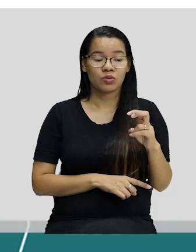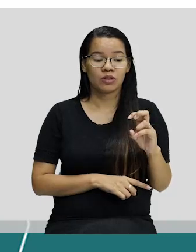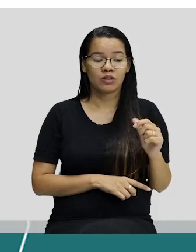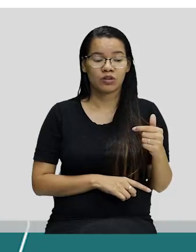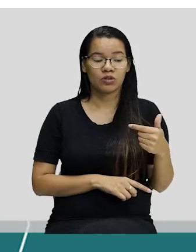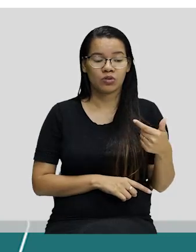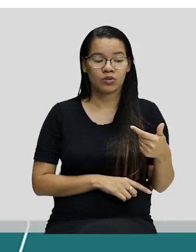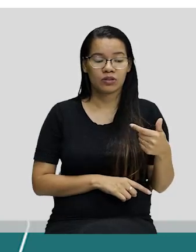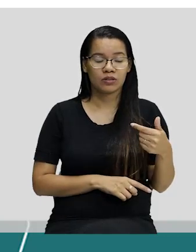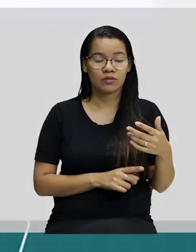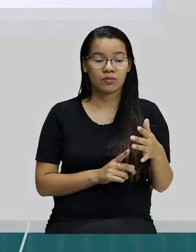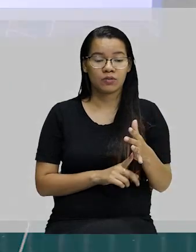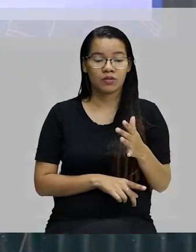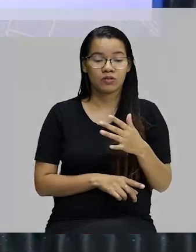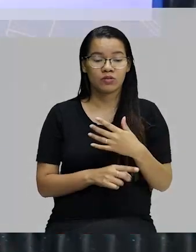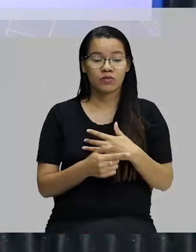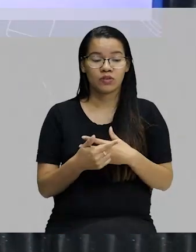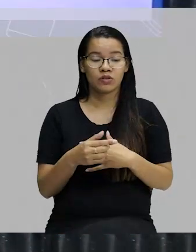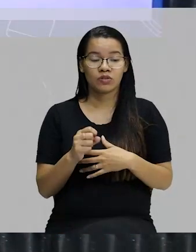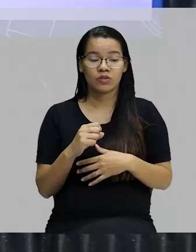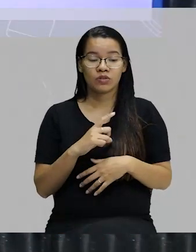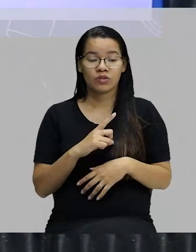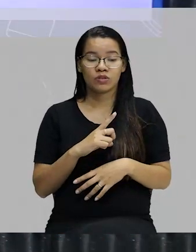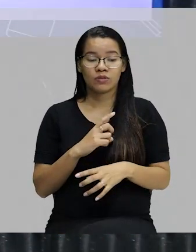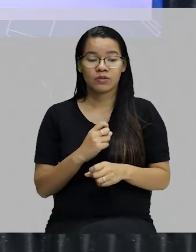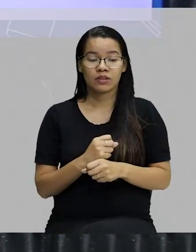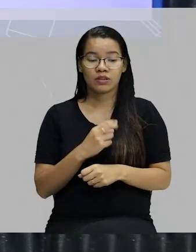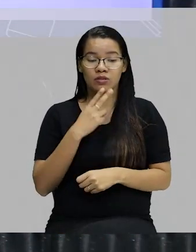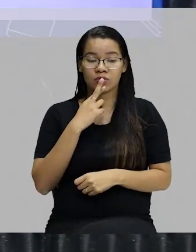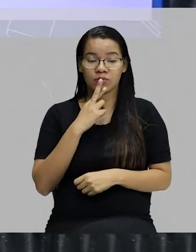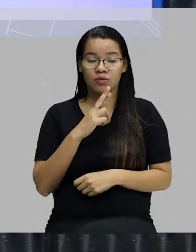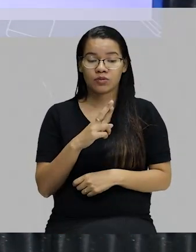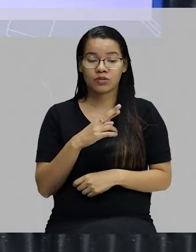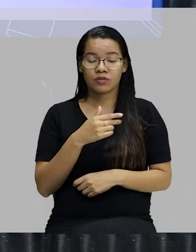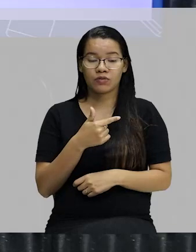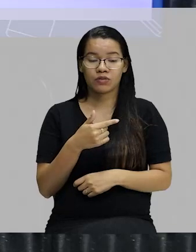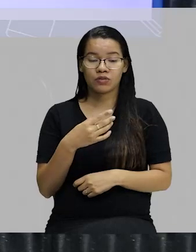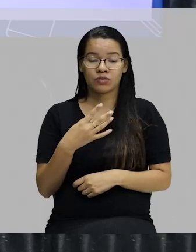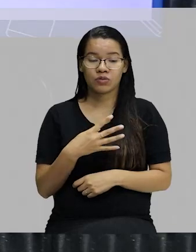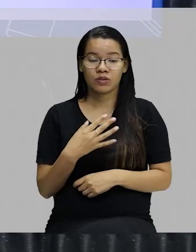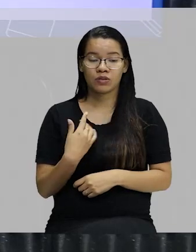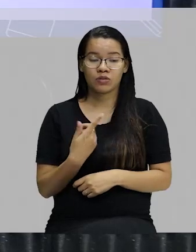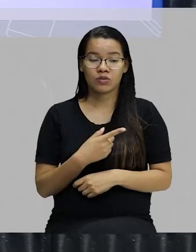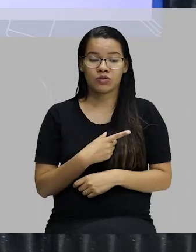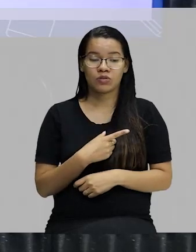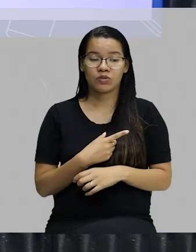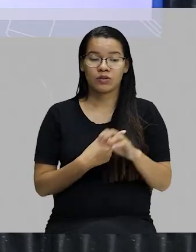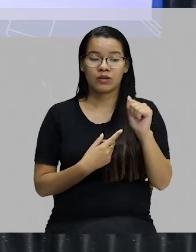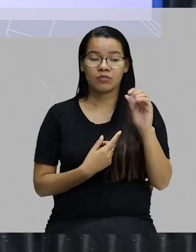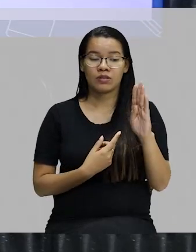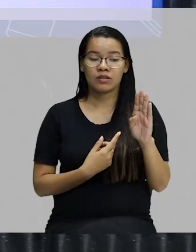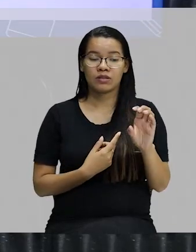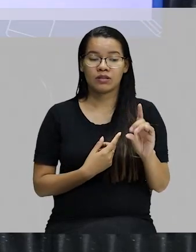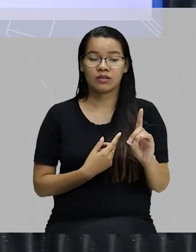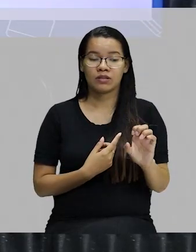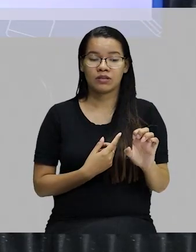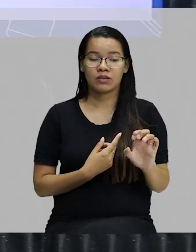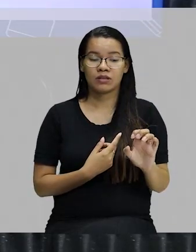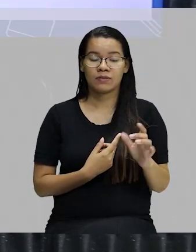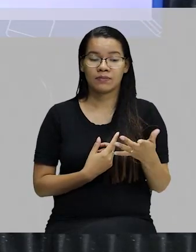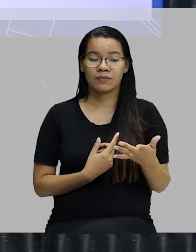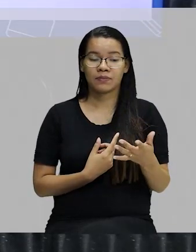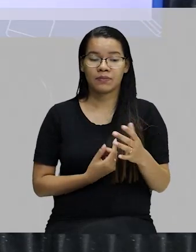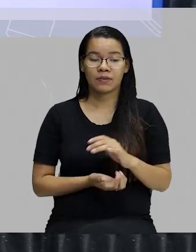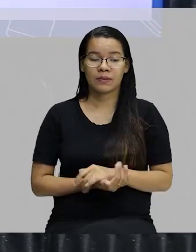o 28, e aí nós temos como resposta o 24. Lá no nosso gabarito, vou voltar aqui para você olhar,